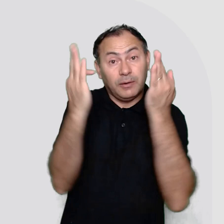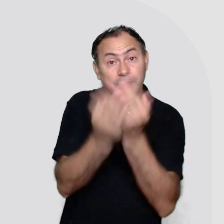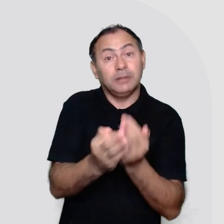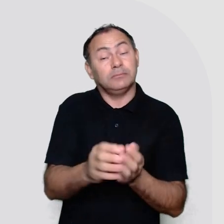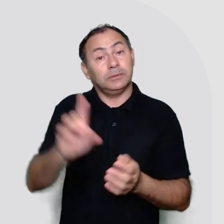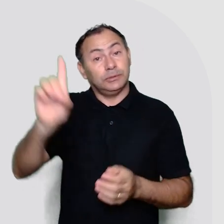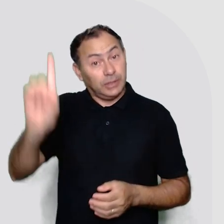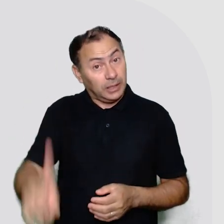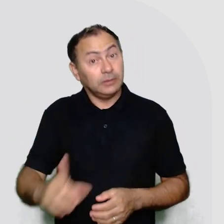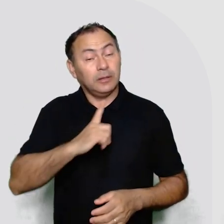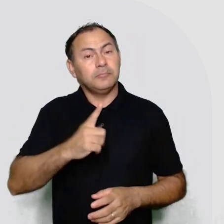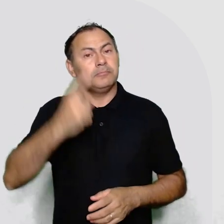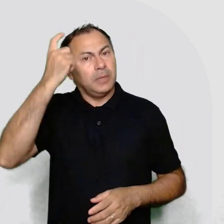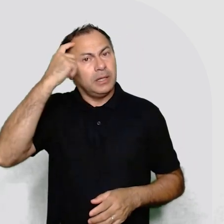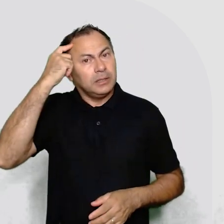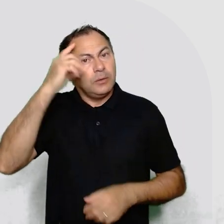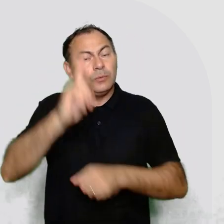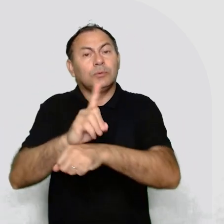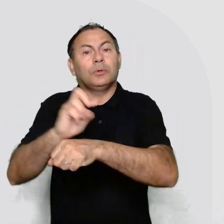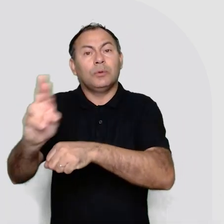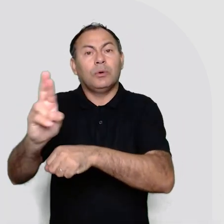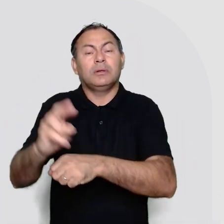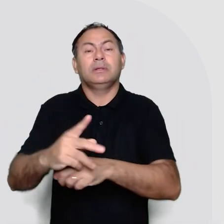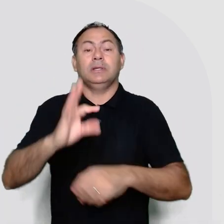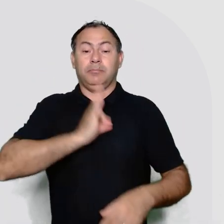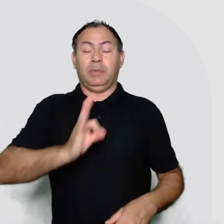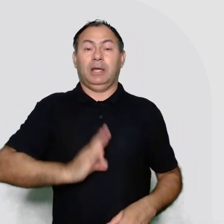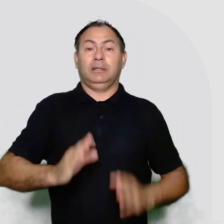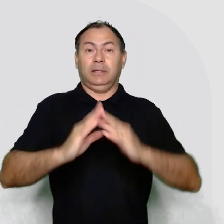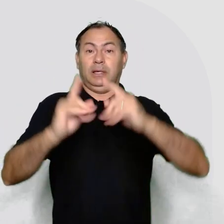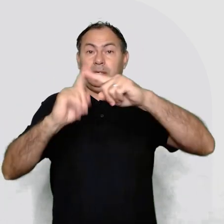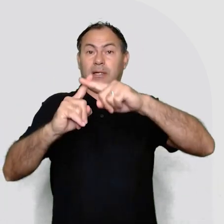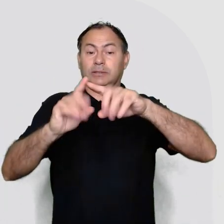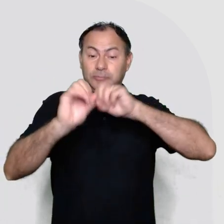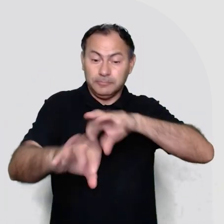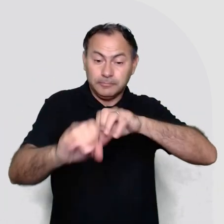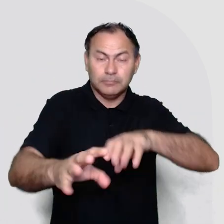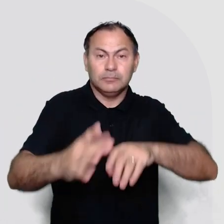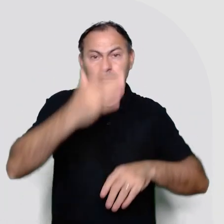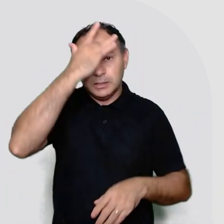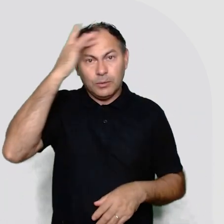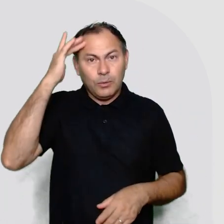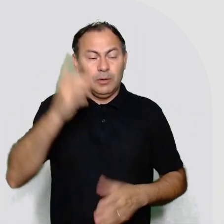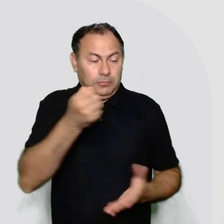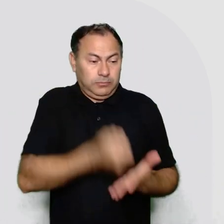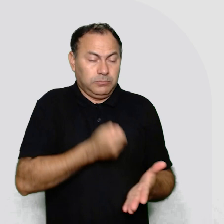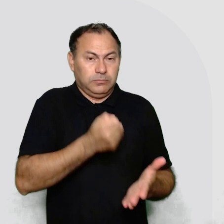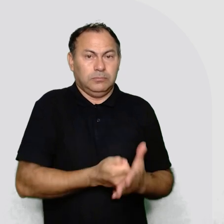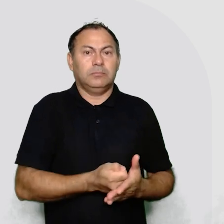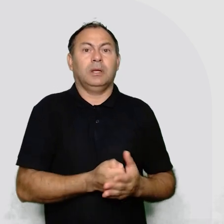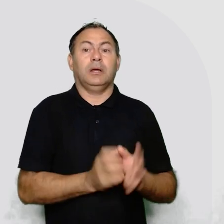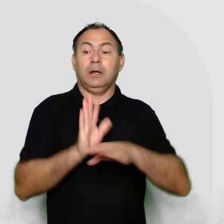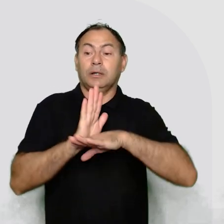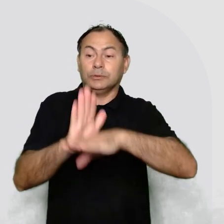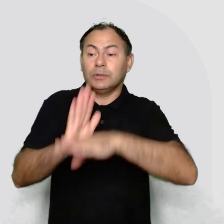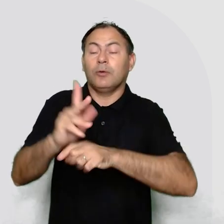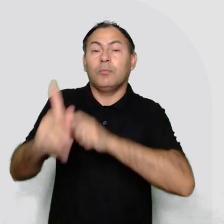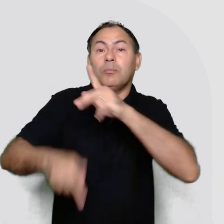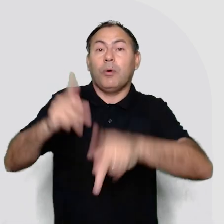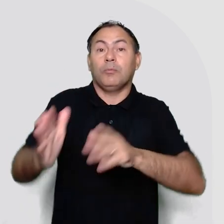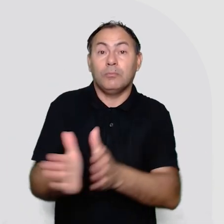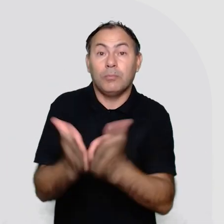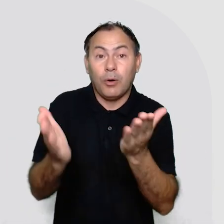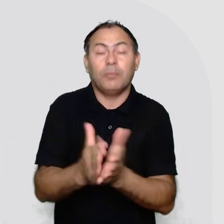Assim, pensaram os doutores e padres da igreja, ensinando que os homens estão obrigados a socorrer os